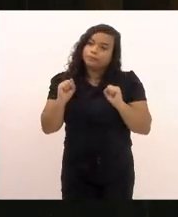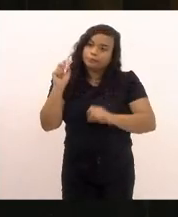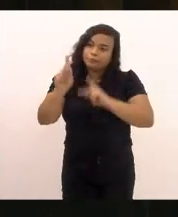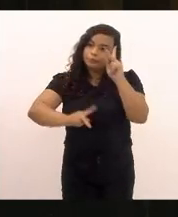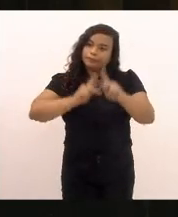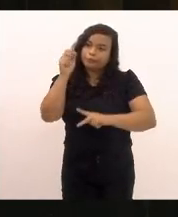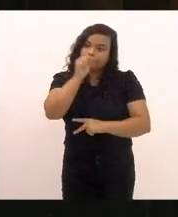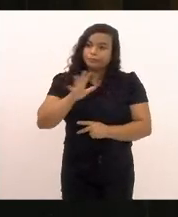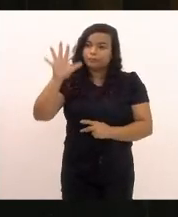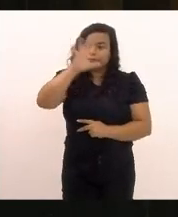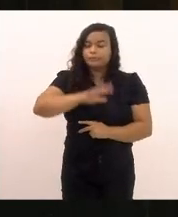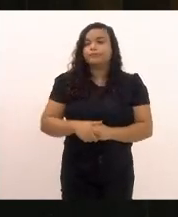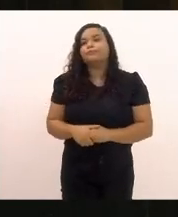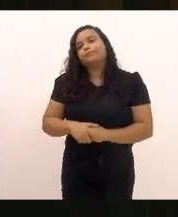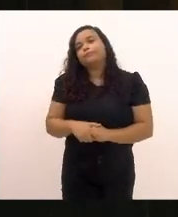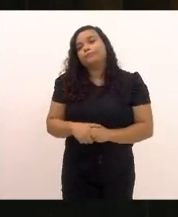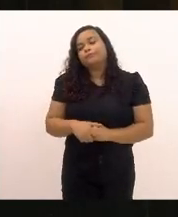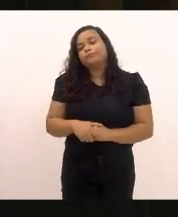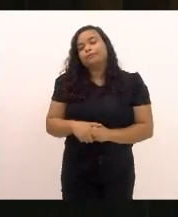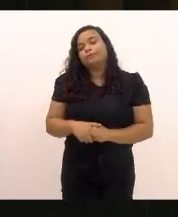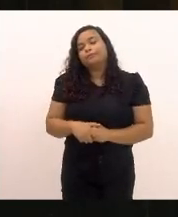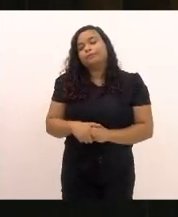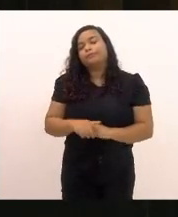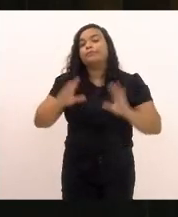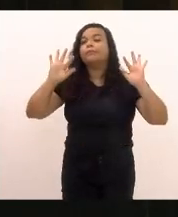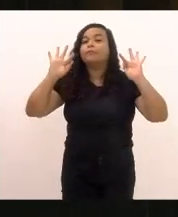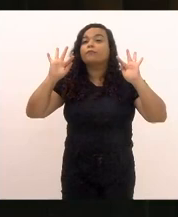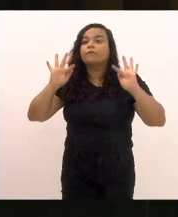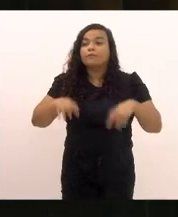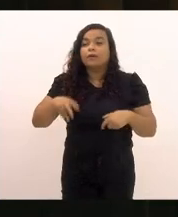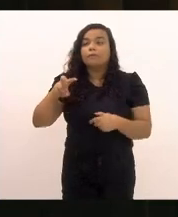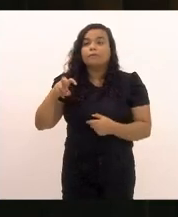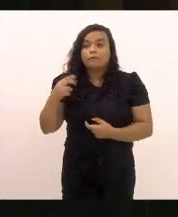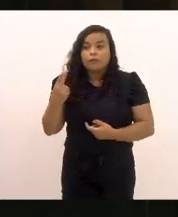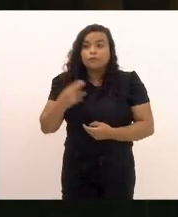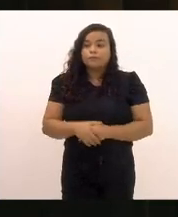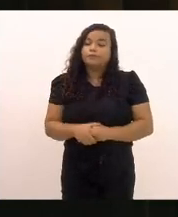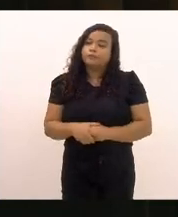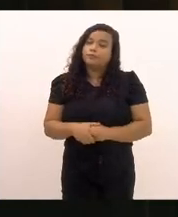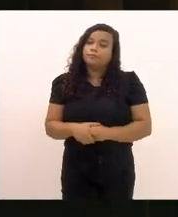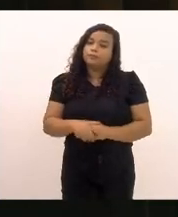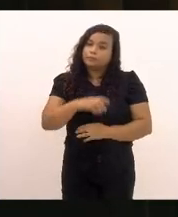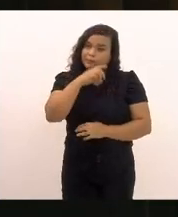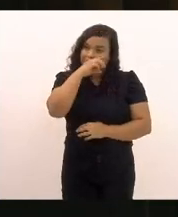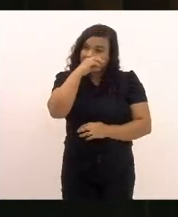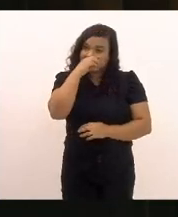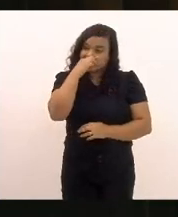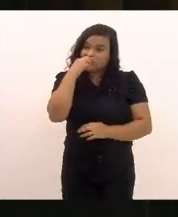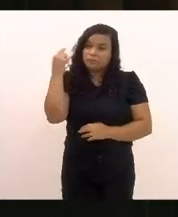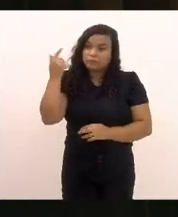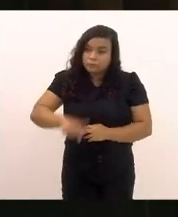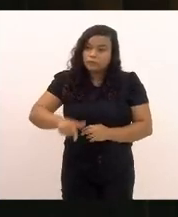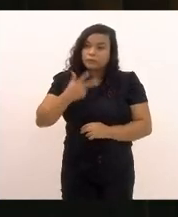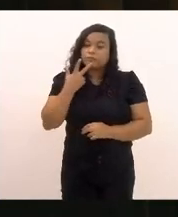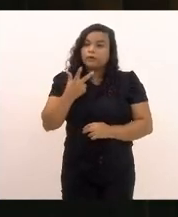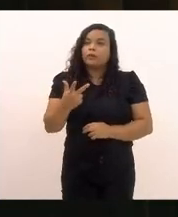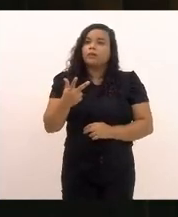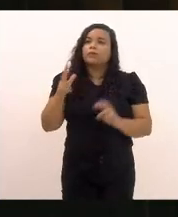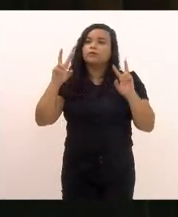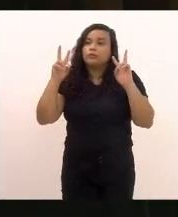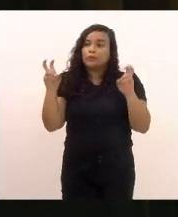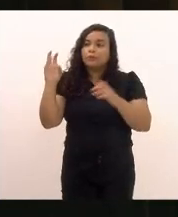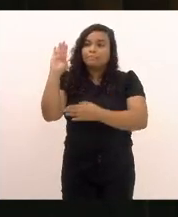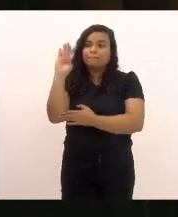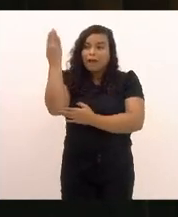população brasileira. E para finalizar, para falar mais uma vez do